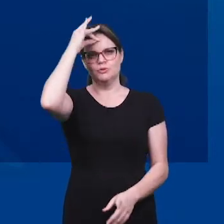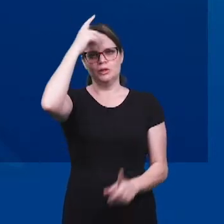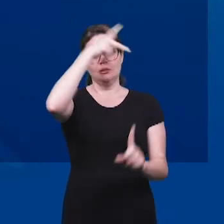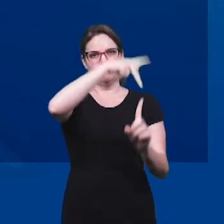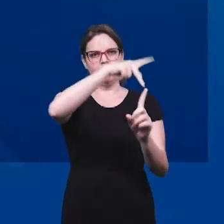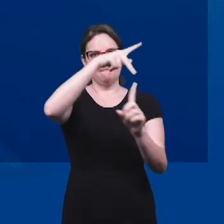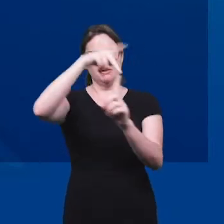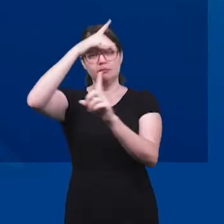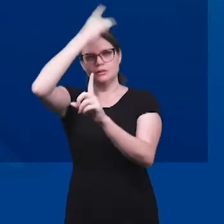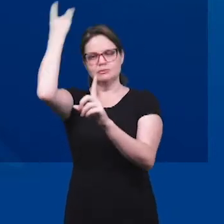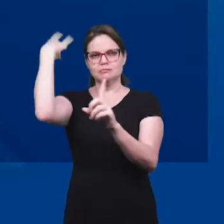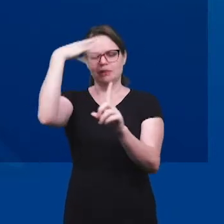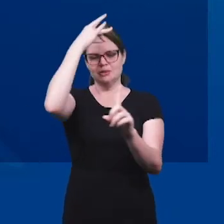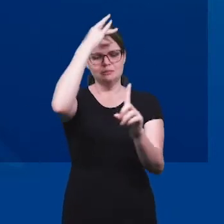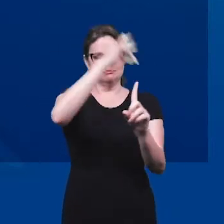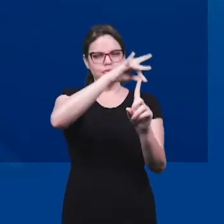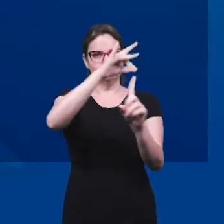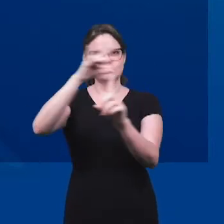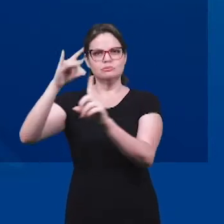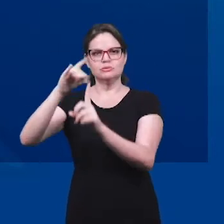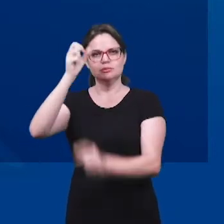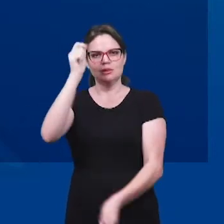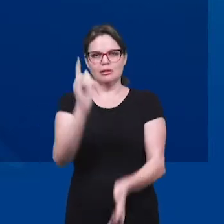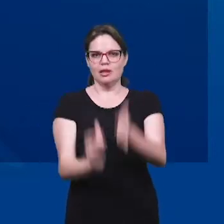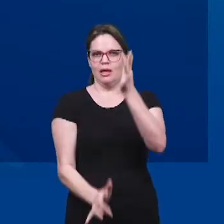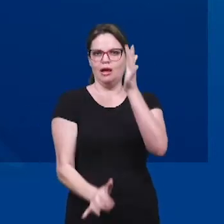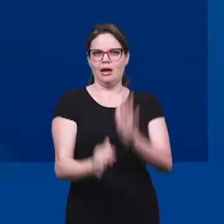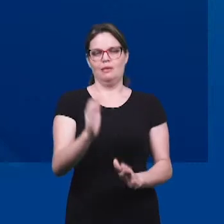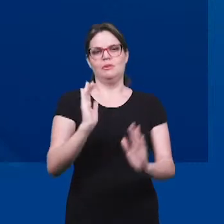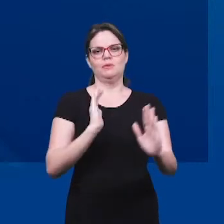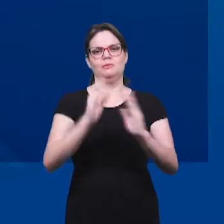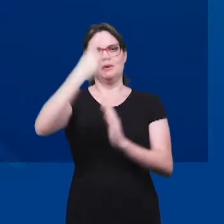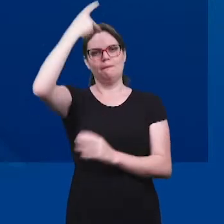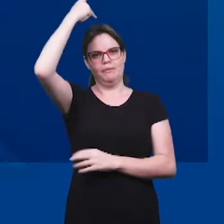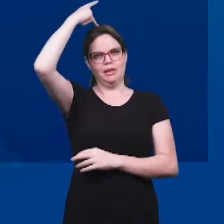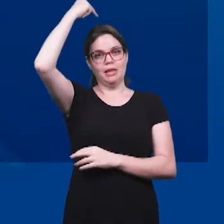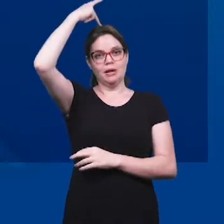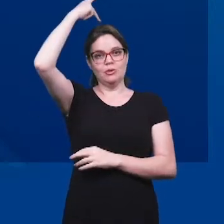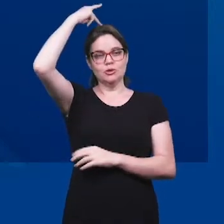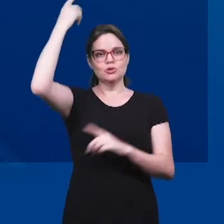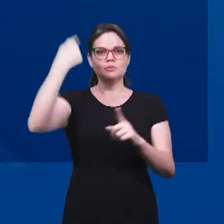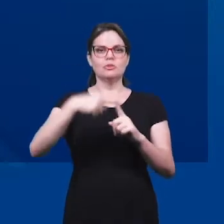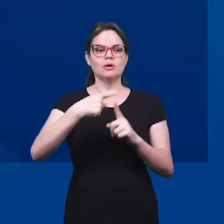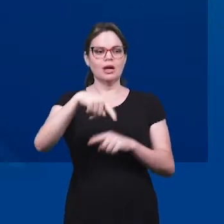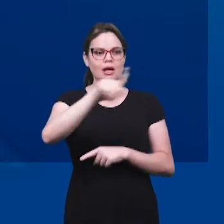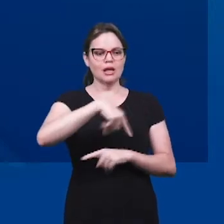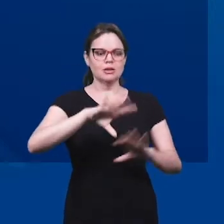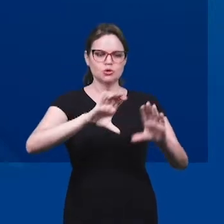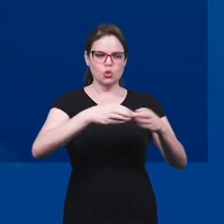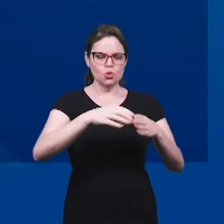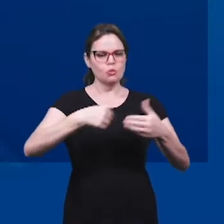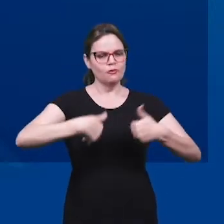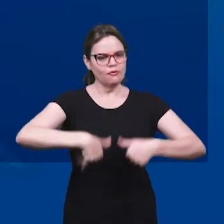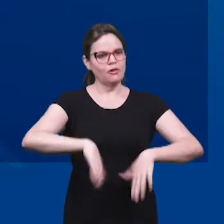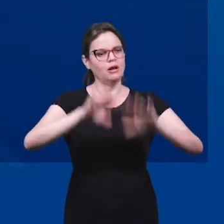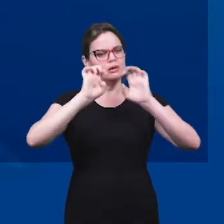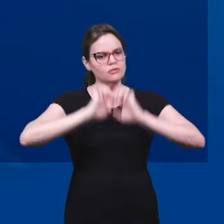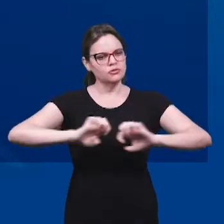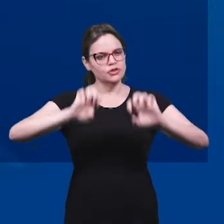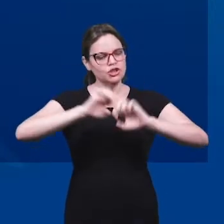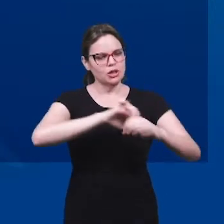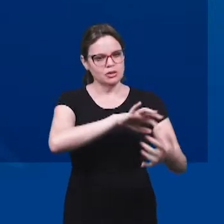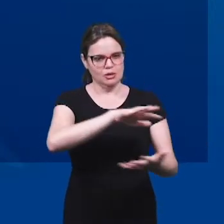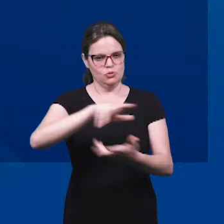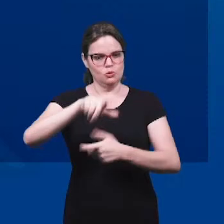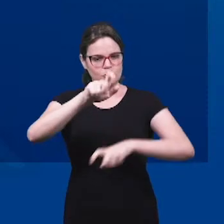120 servos que receberam o Espírito Santo para sair pelo mundo evangelizando. E o segundo vinho, que fala